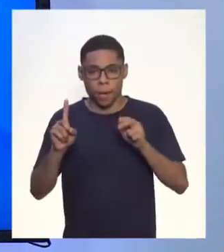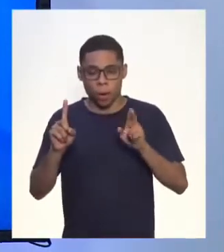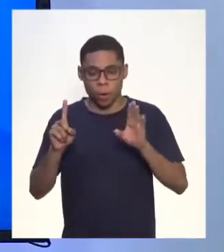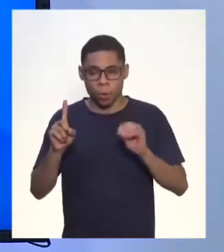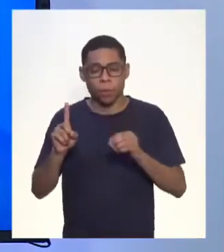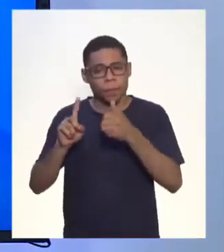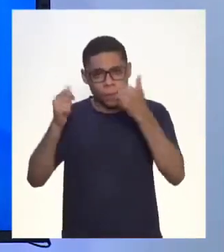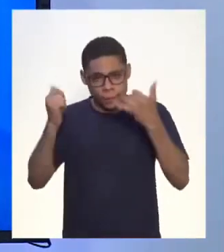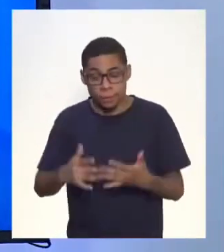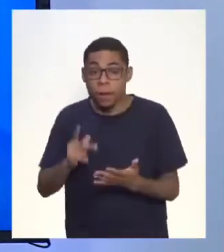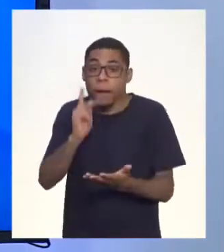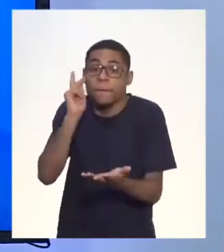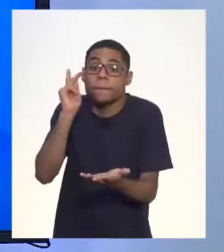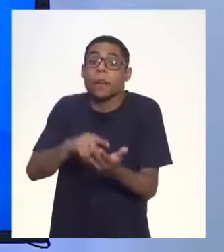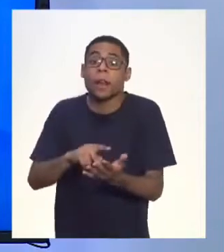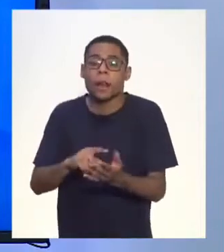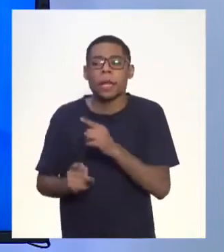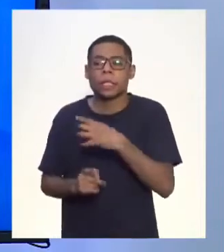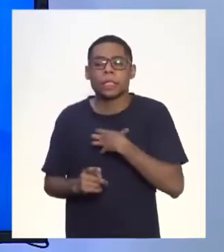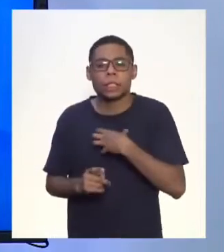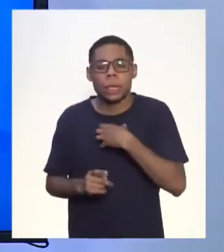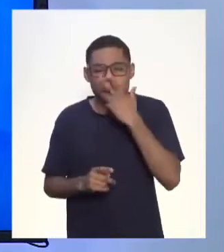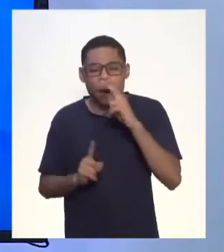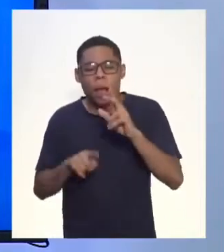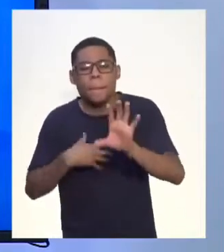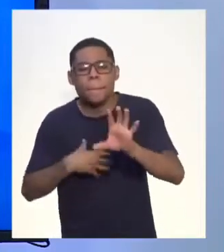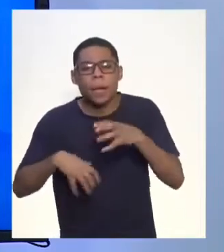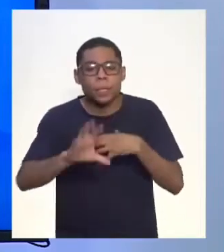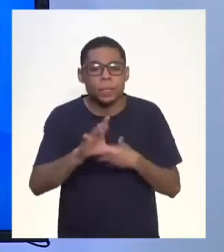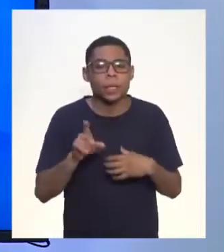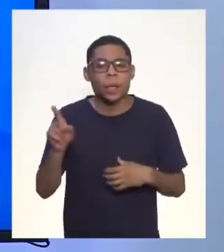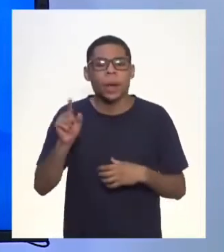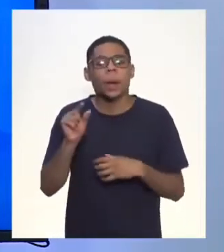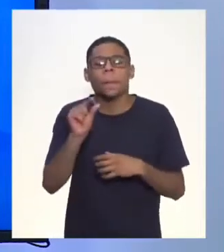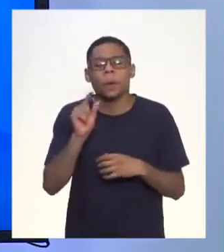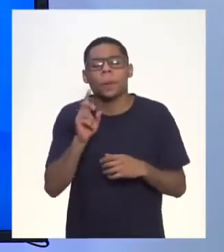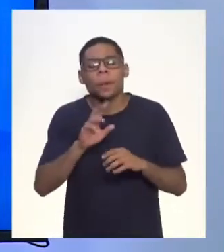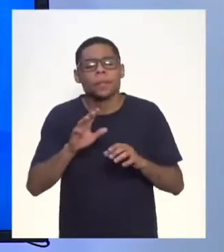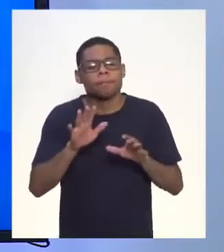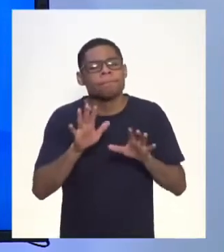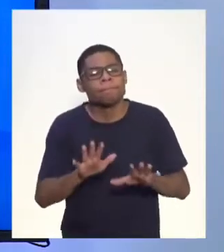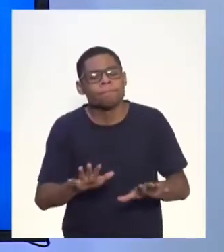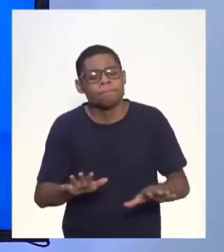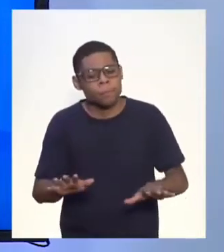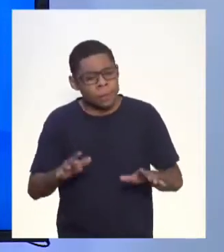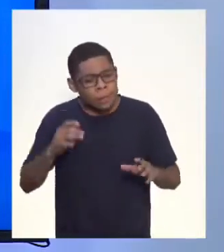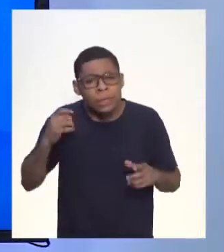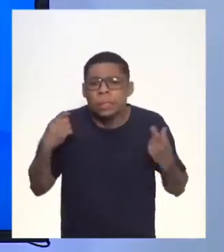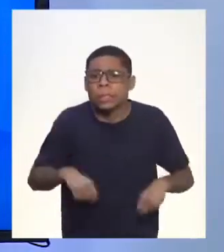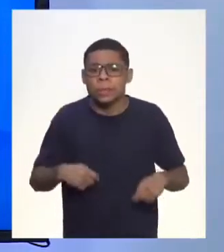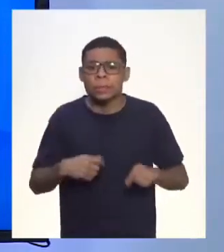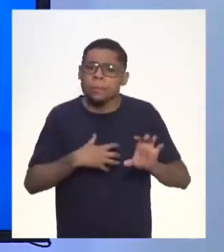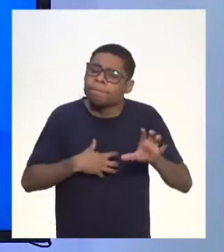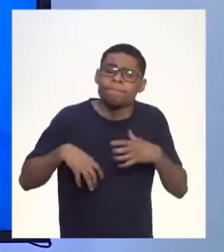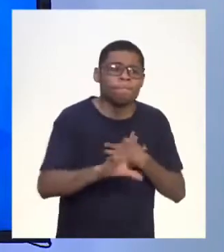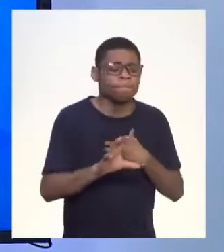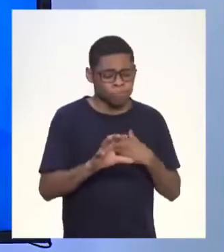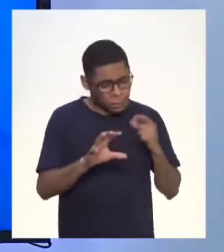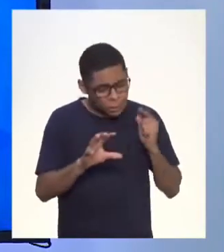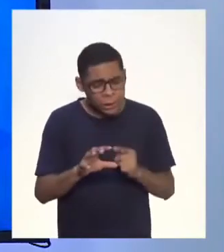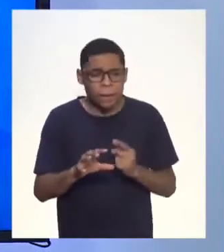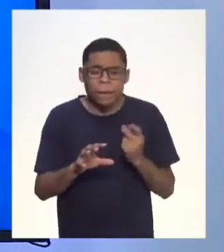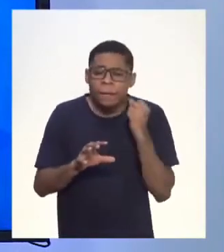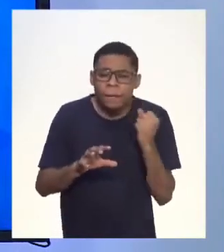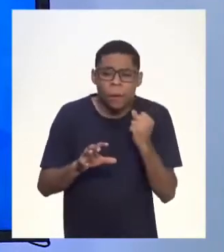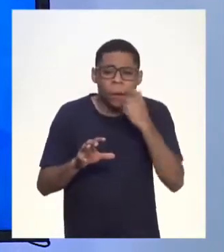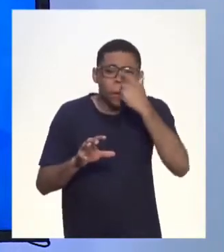fala algo verdadeiro, e no sentido que ele foi da empatia, ele usou uma voz mais tranquila, ele enfatizou, falou sobre